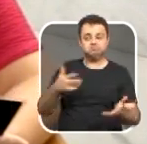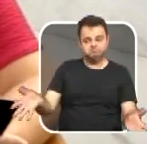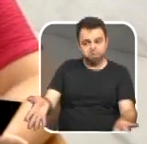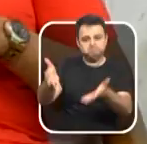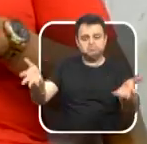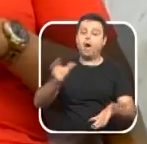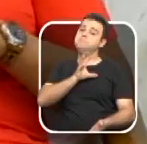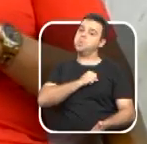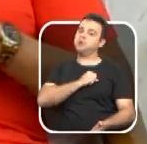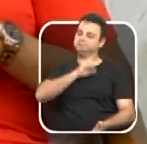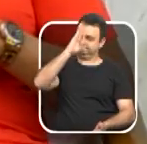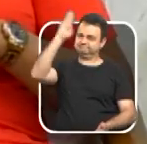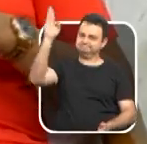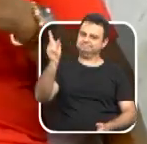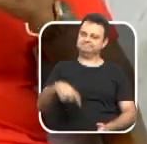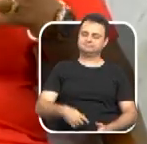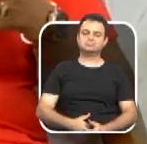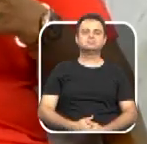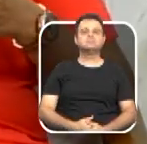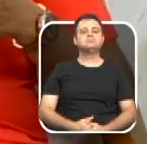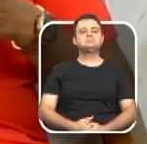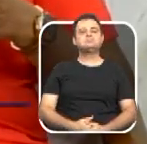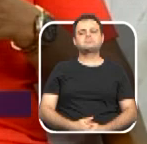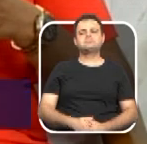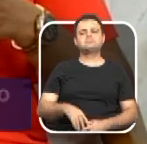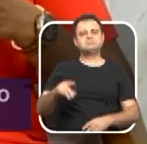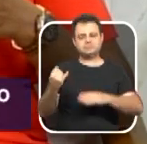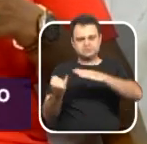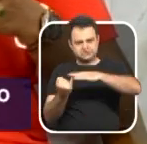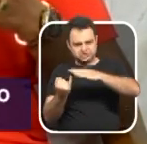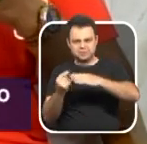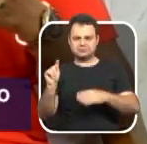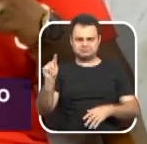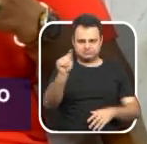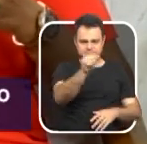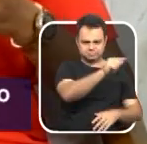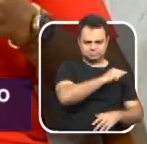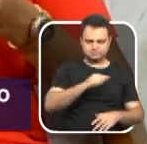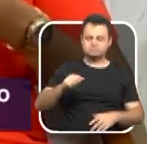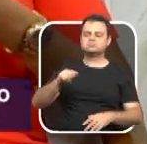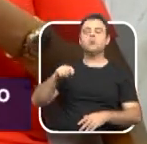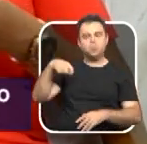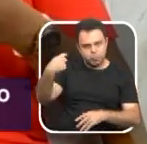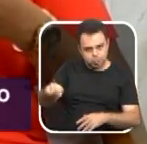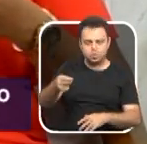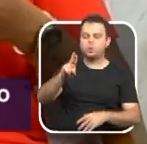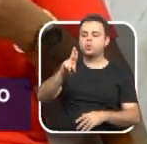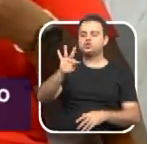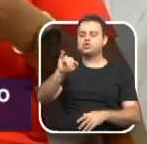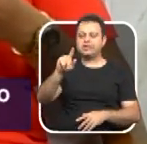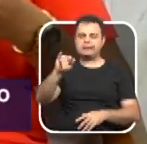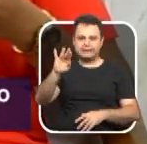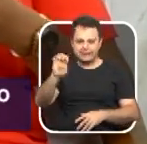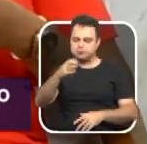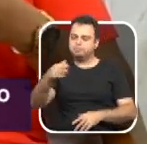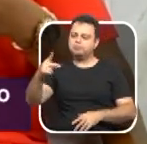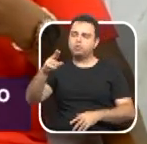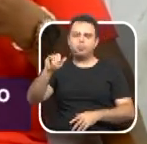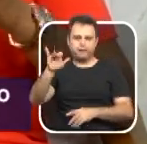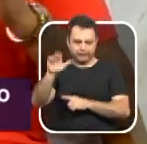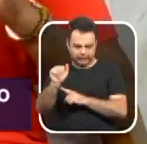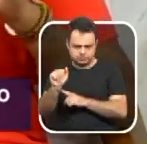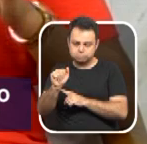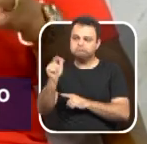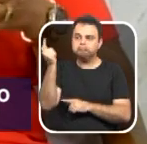né? Traz benefícios, porque, que nem eu disse, ele se mantém por ajuda de voluntariados, pessoas